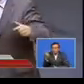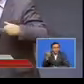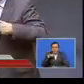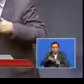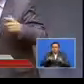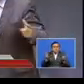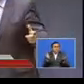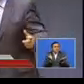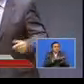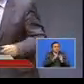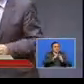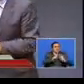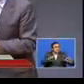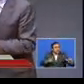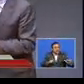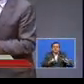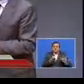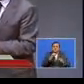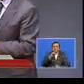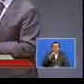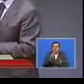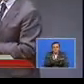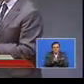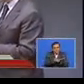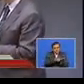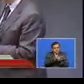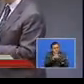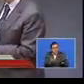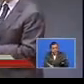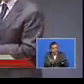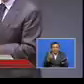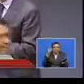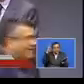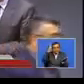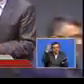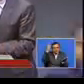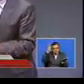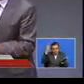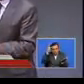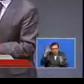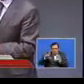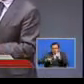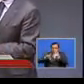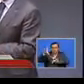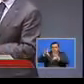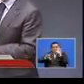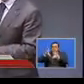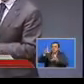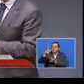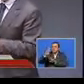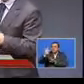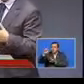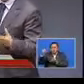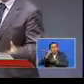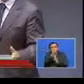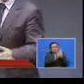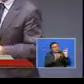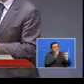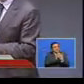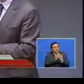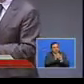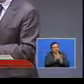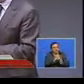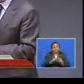Paulo, na Globo, nos grandes meios de comunicação, nos grandes portais da internet, mas mesmo assim tem tido